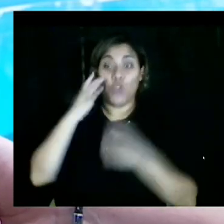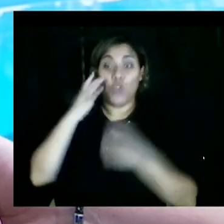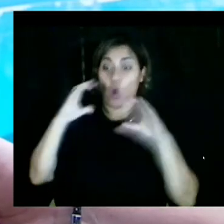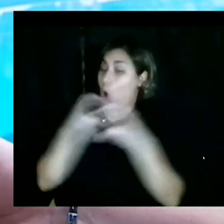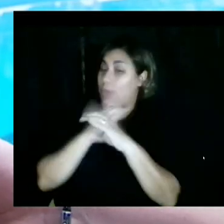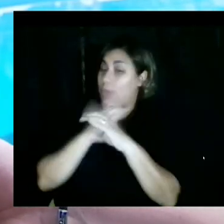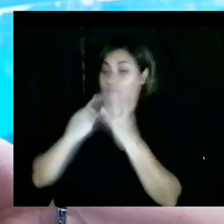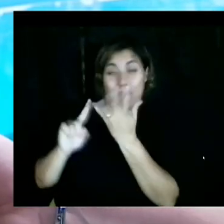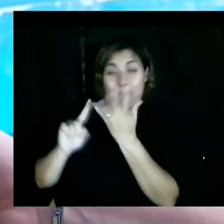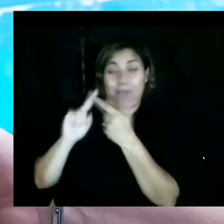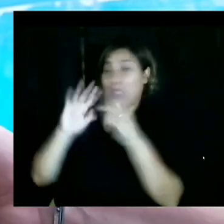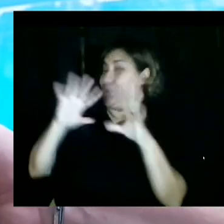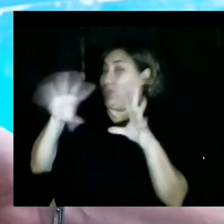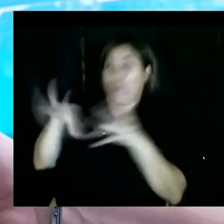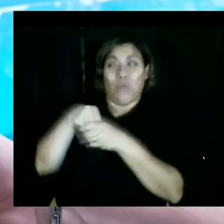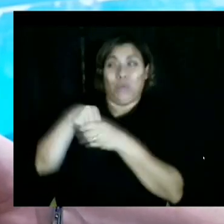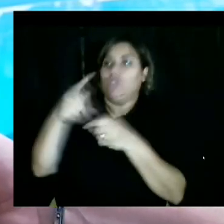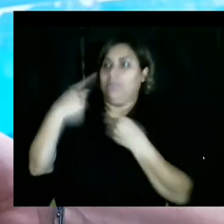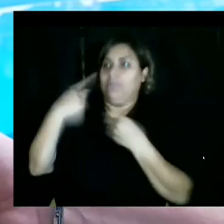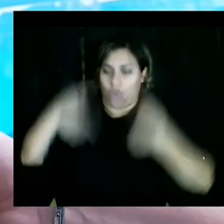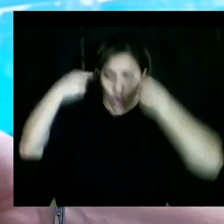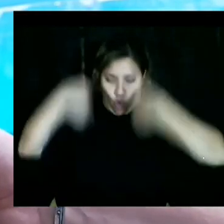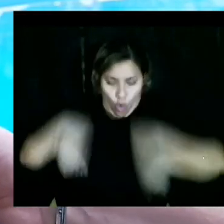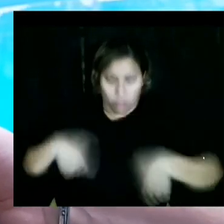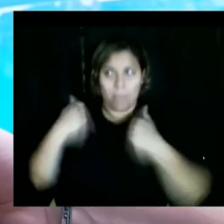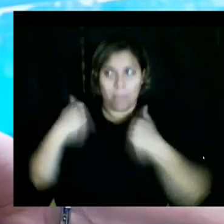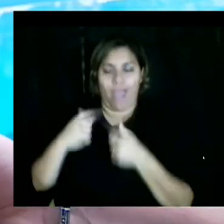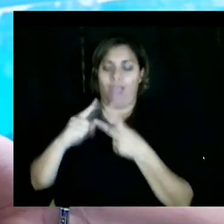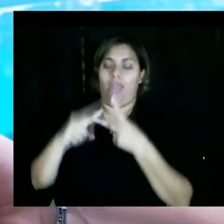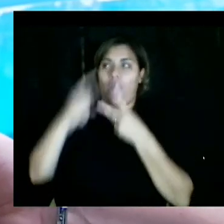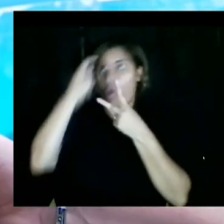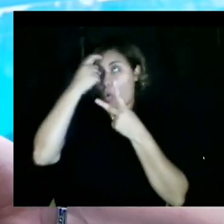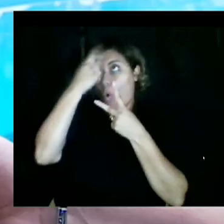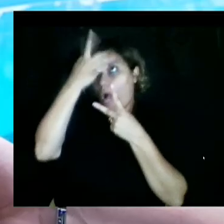você tem que estar bem fisicamente, mentalmente, tem